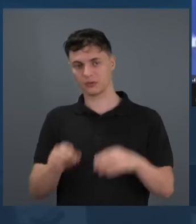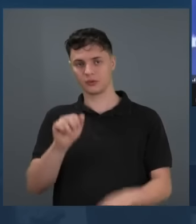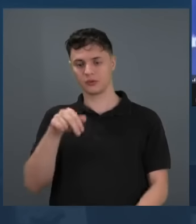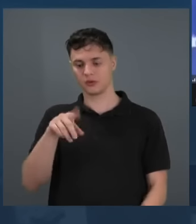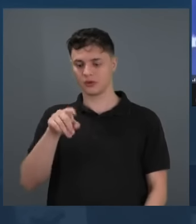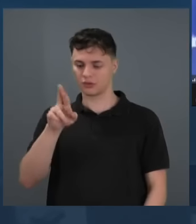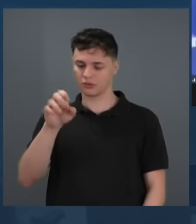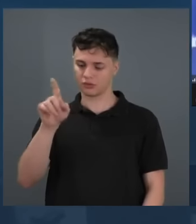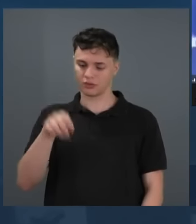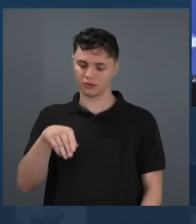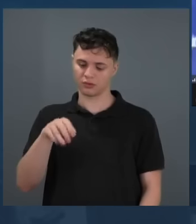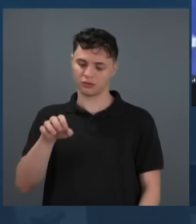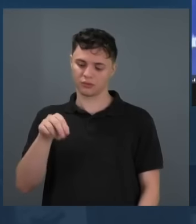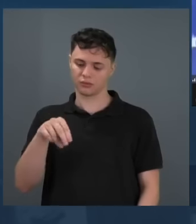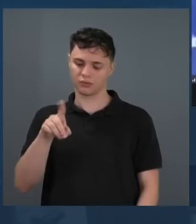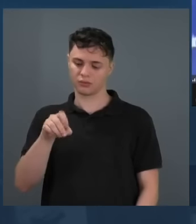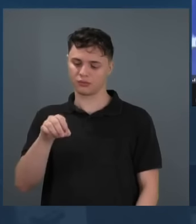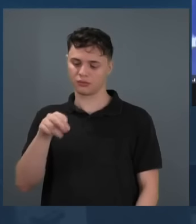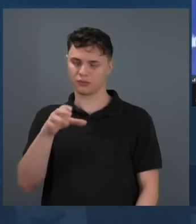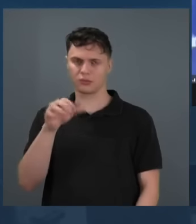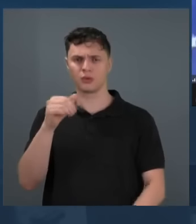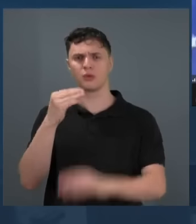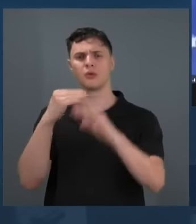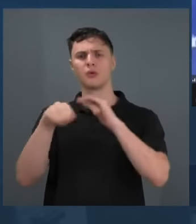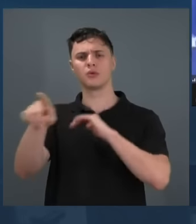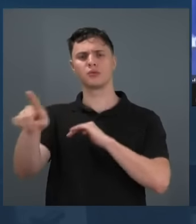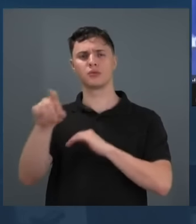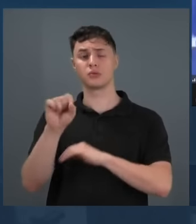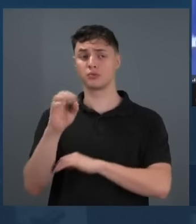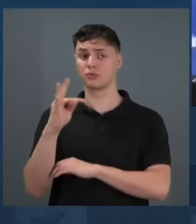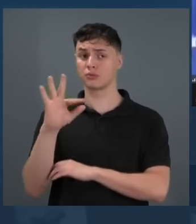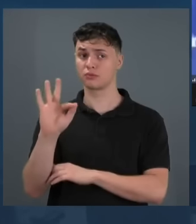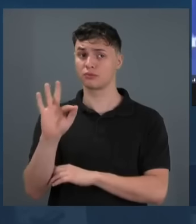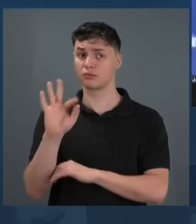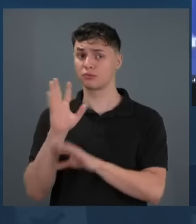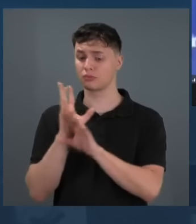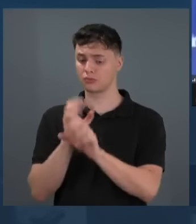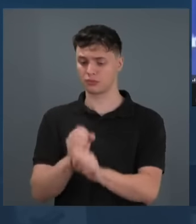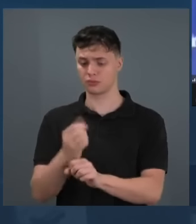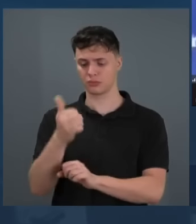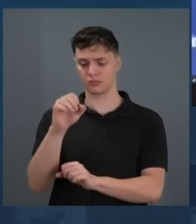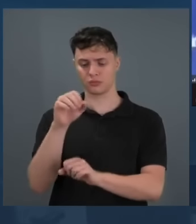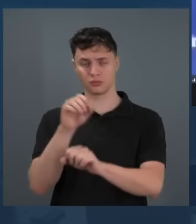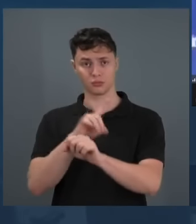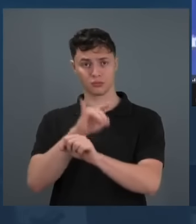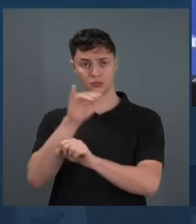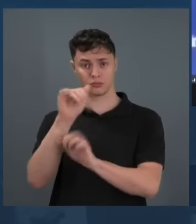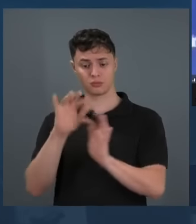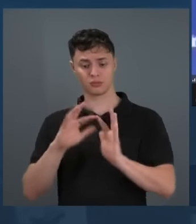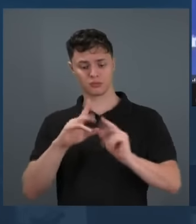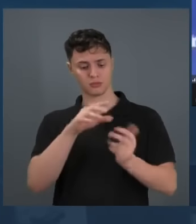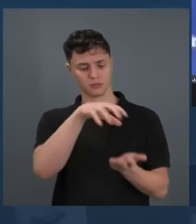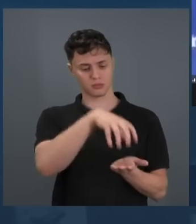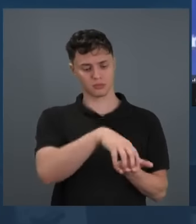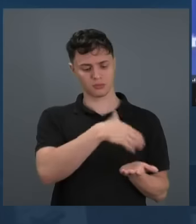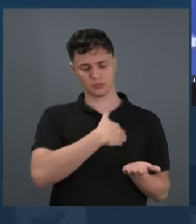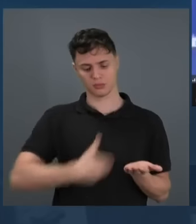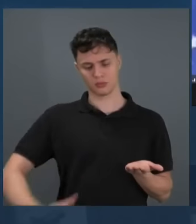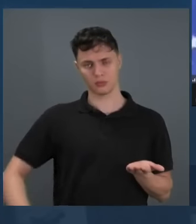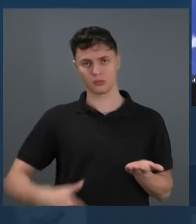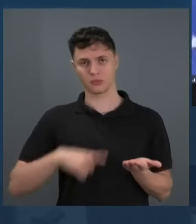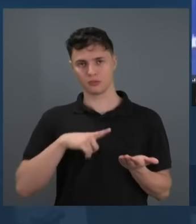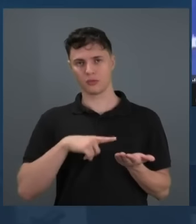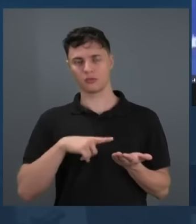ao plenário do STF e deu 10 dias para que todos os órgãos envolvidos nos processos